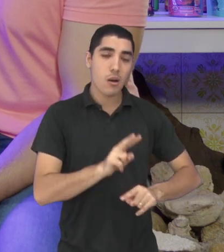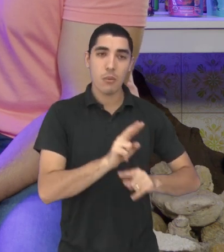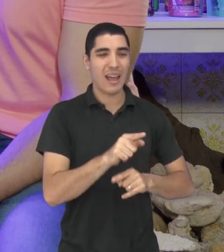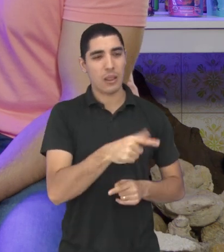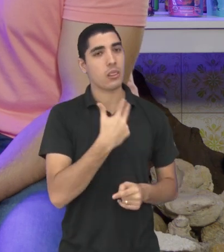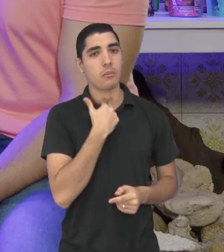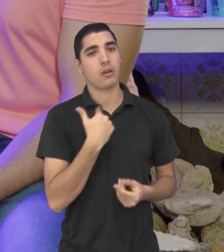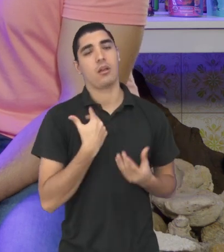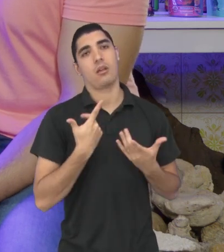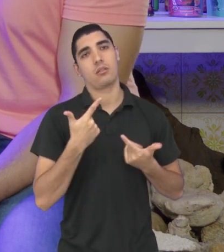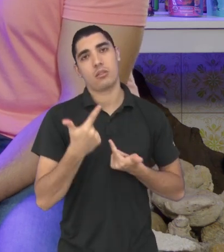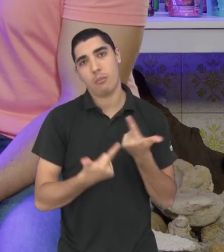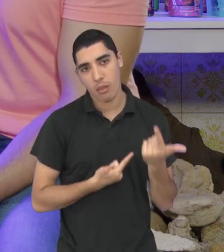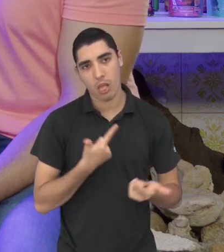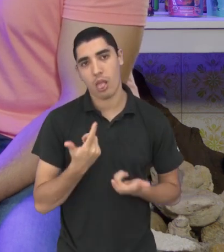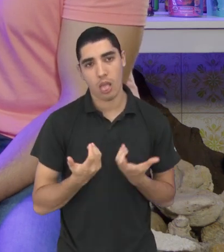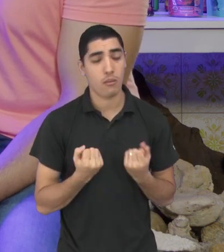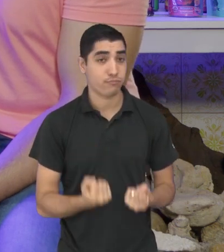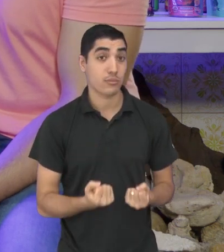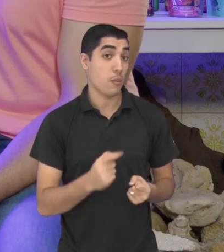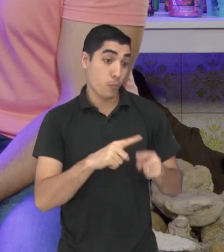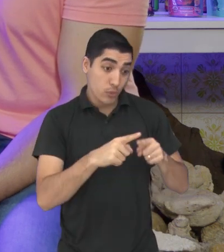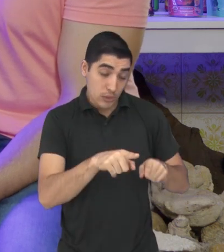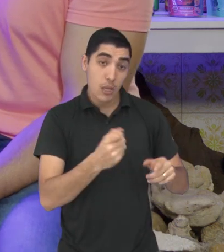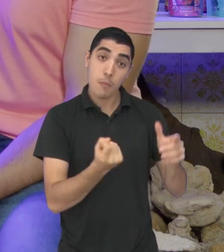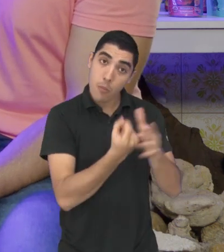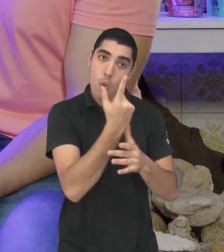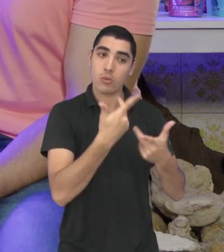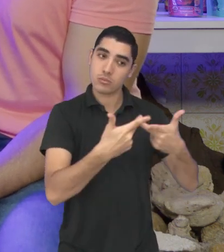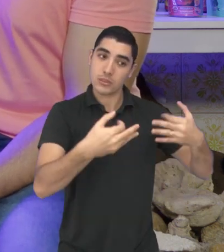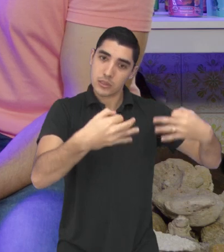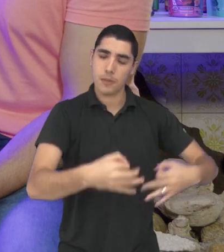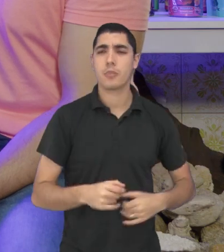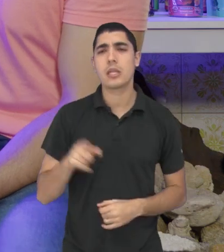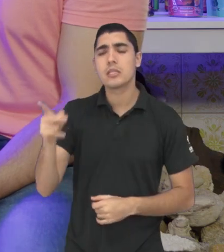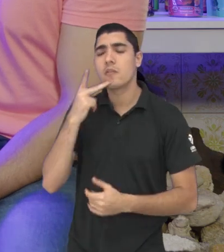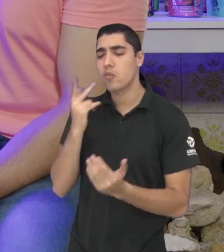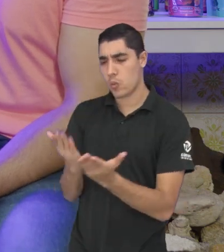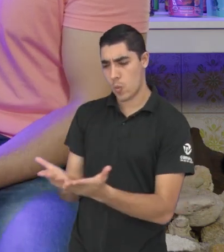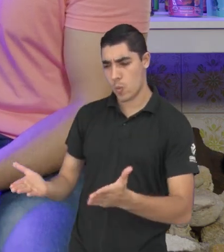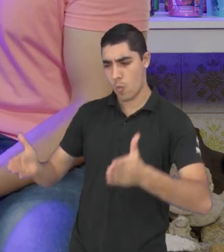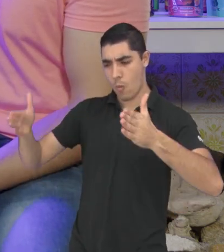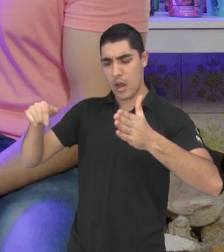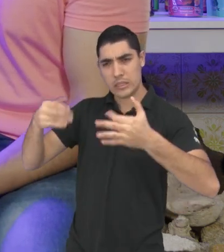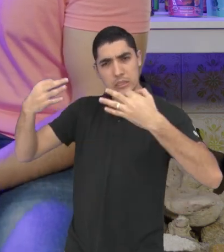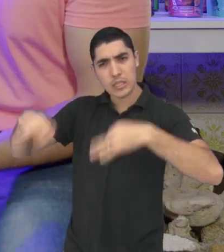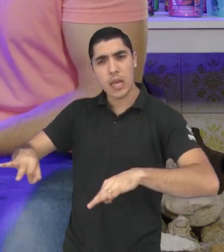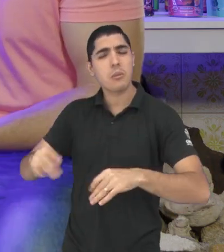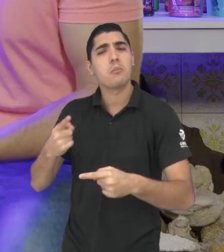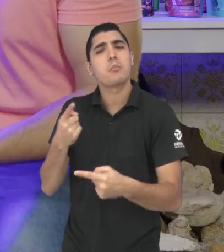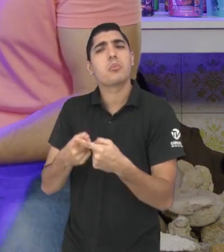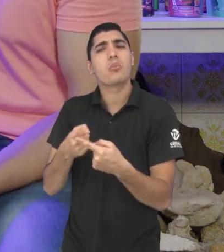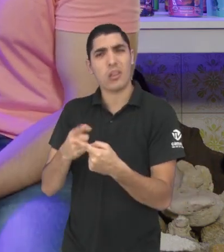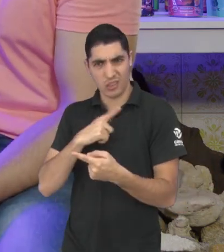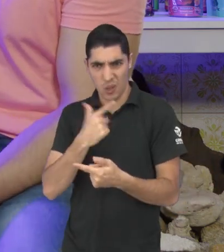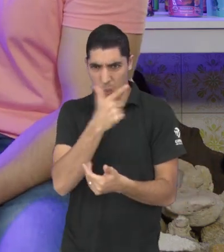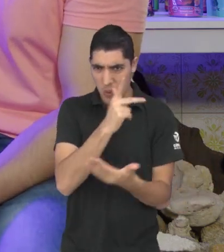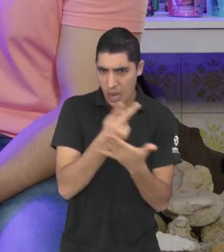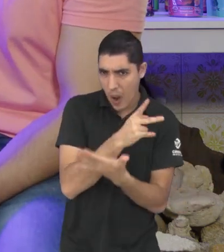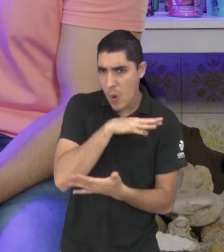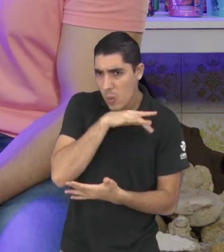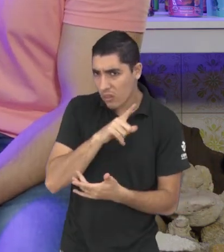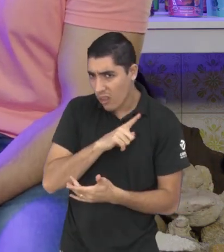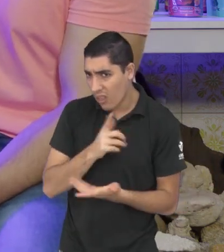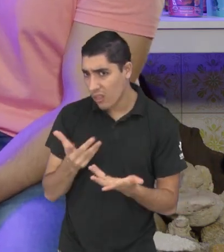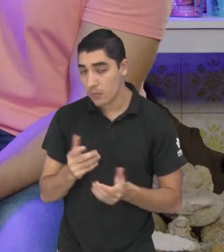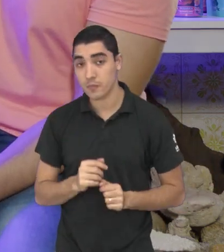te dar um trabalho. Então para isso ajuda o equipamento. Quando você fala aquário adequado, você está querendo dizer quais características do aquário